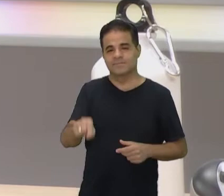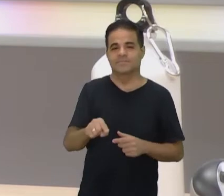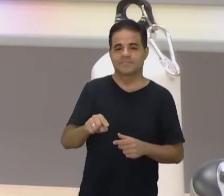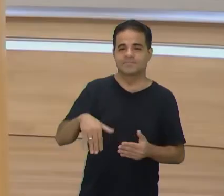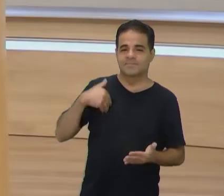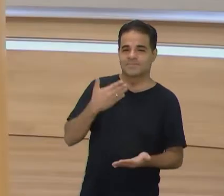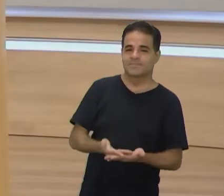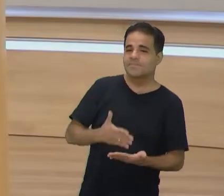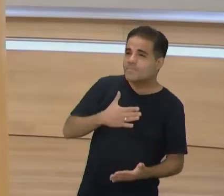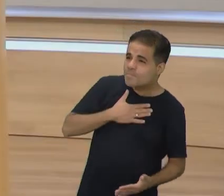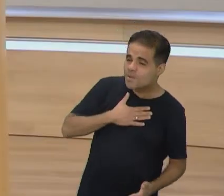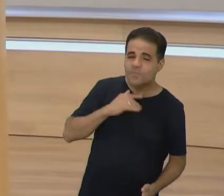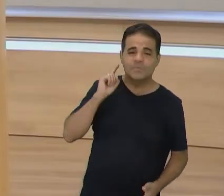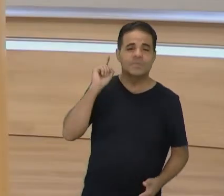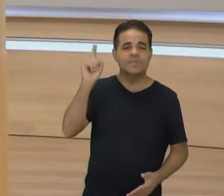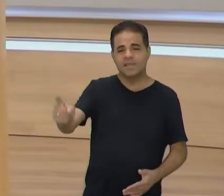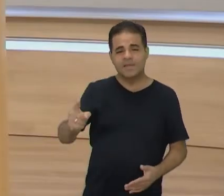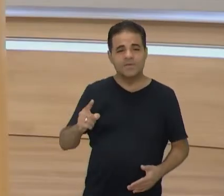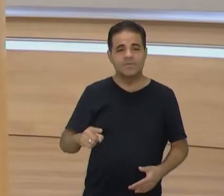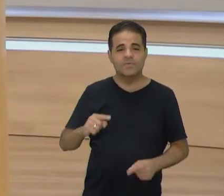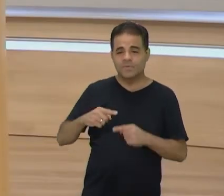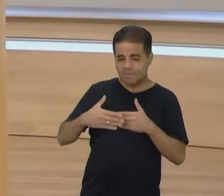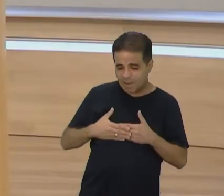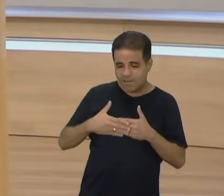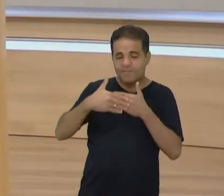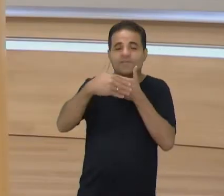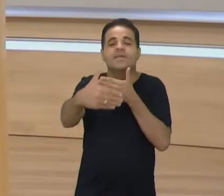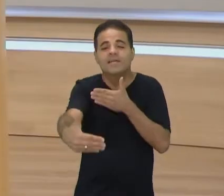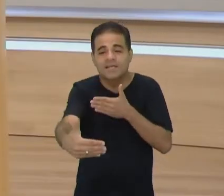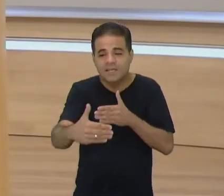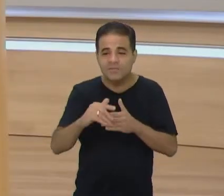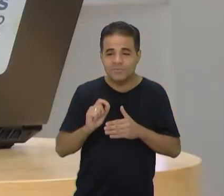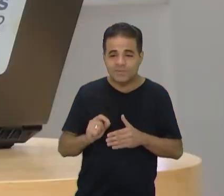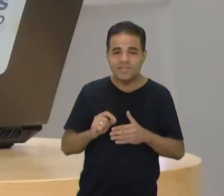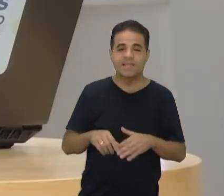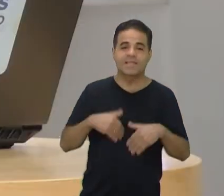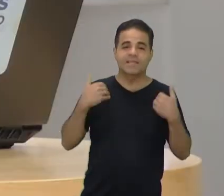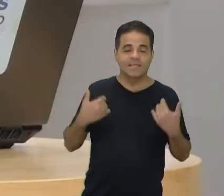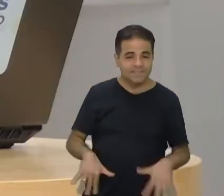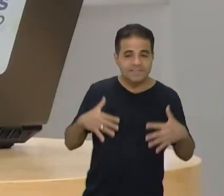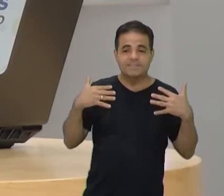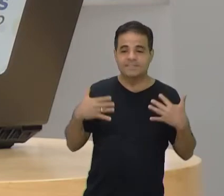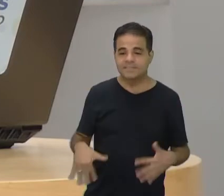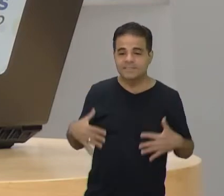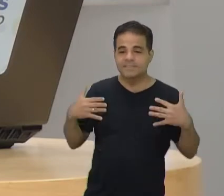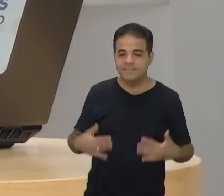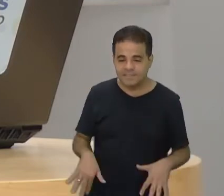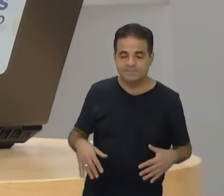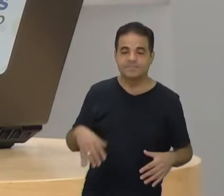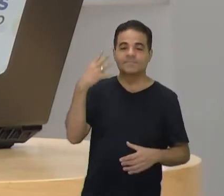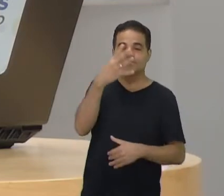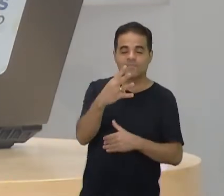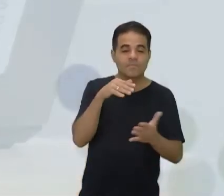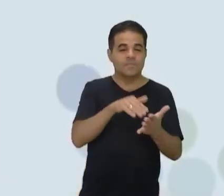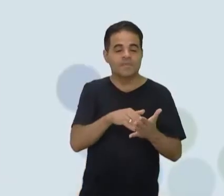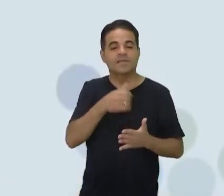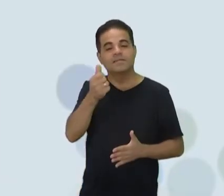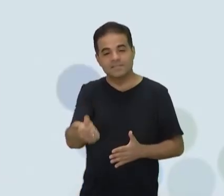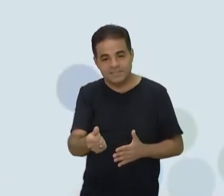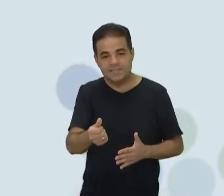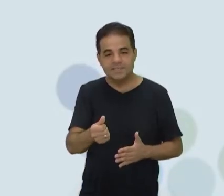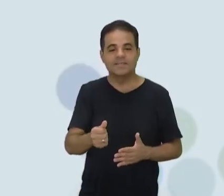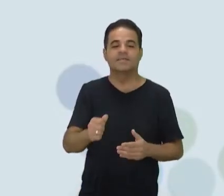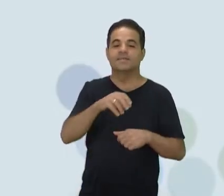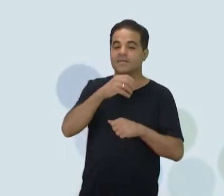aqui, meu Deus do céu. 20, o que vem pela frente da Bárbara? Pela frente. Então, vamos lá. Então, agora, dos 4 aos 6 anos, vamos andar aí